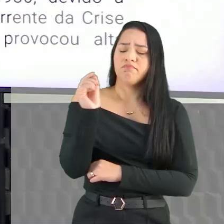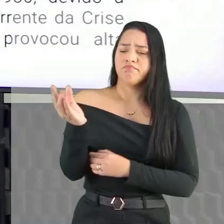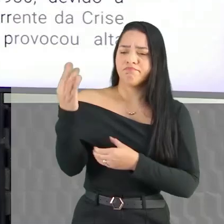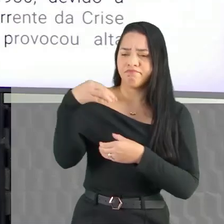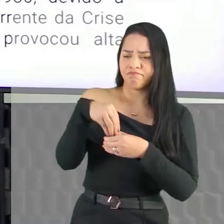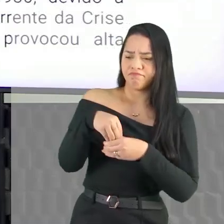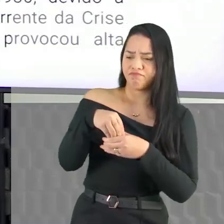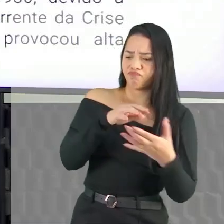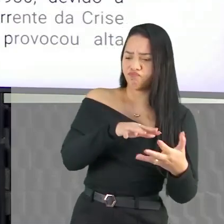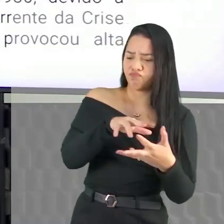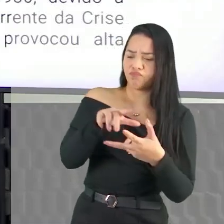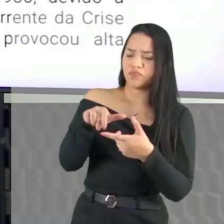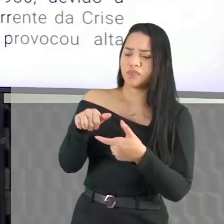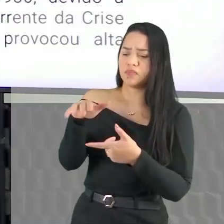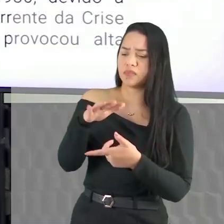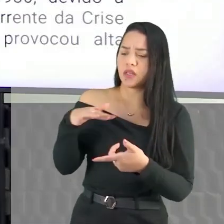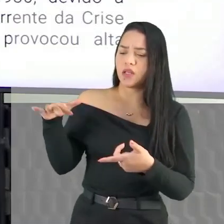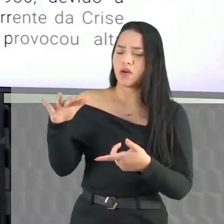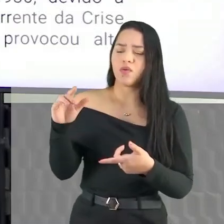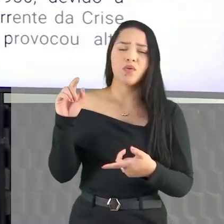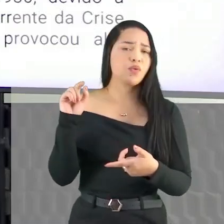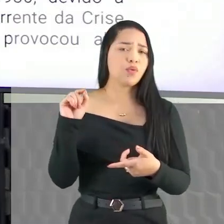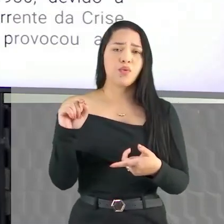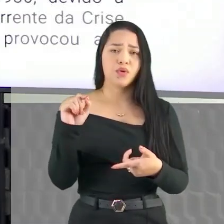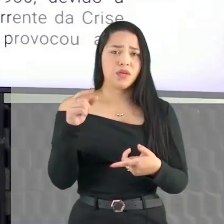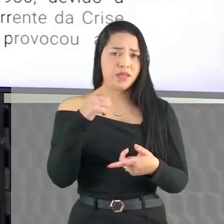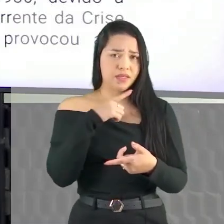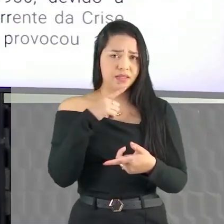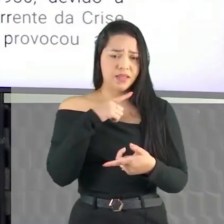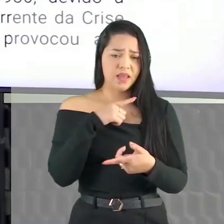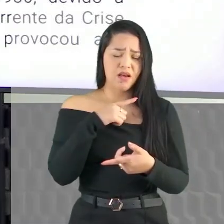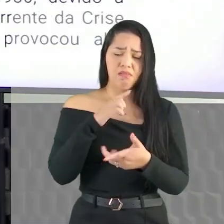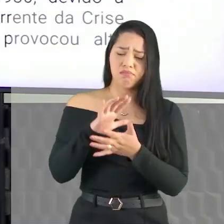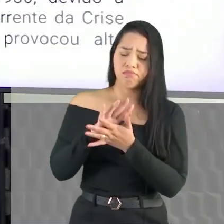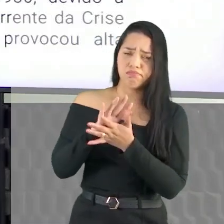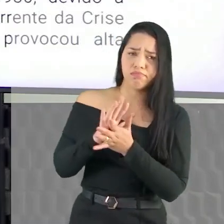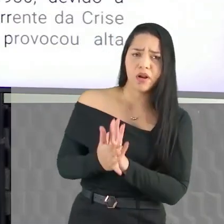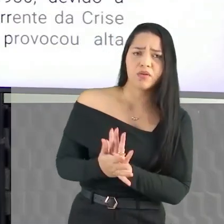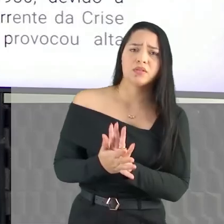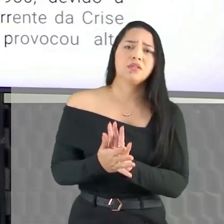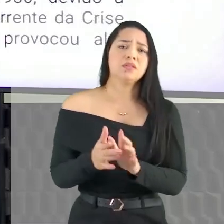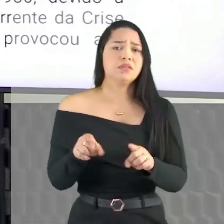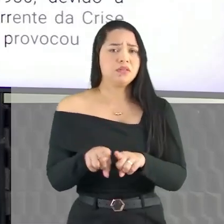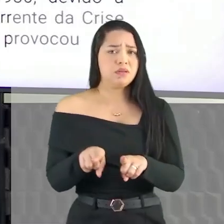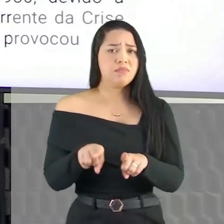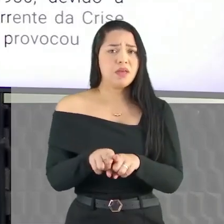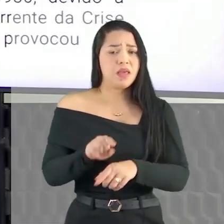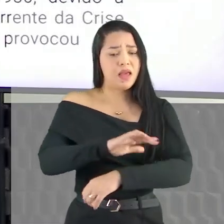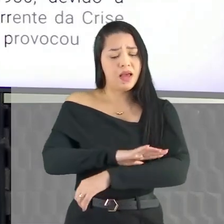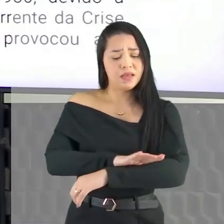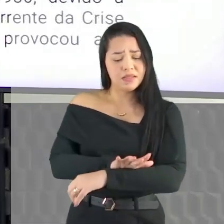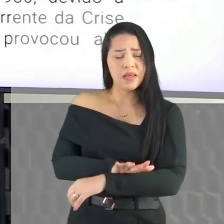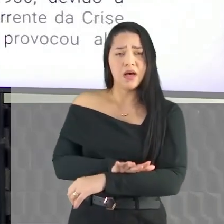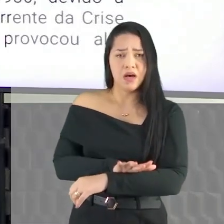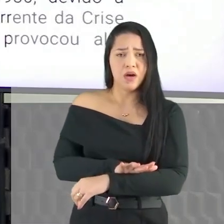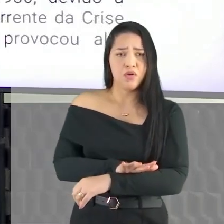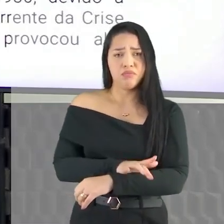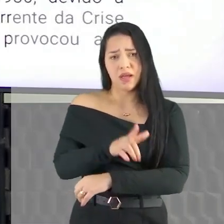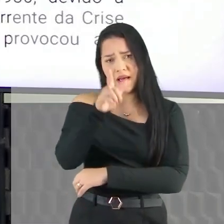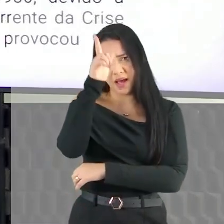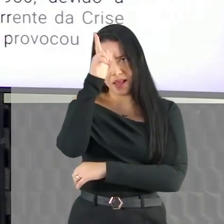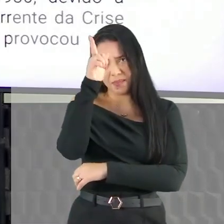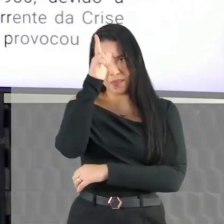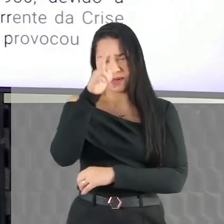também muito levados, né, a um preconceito até mesmo racial, que é o caso da